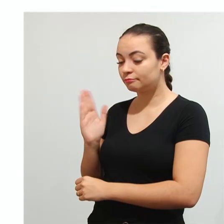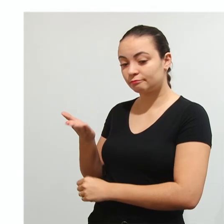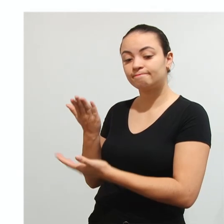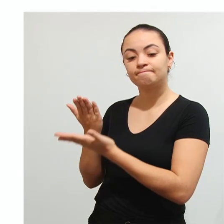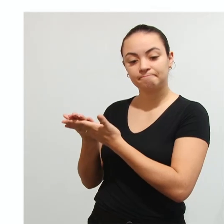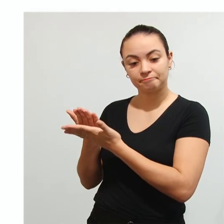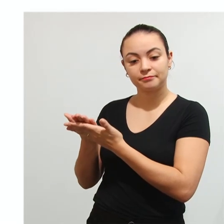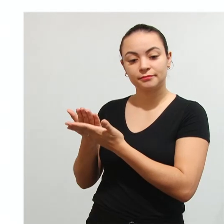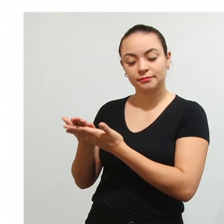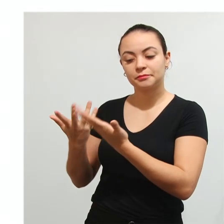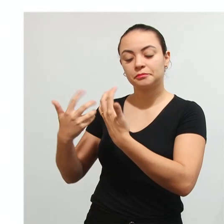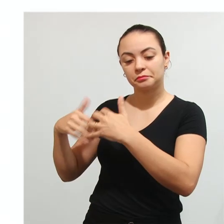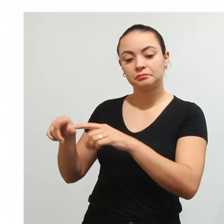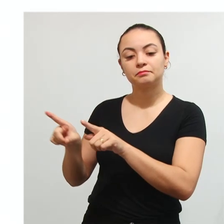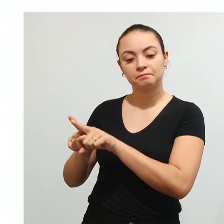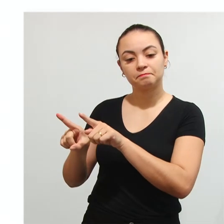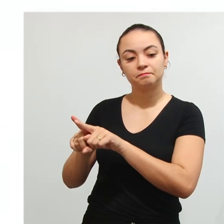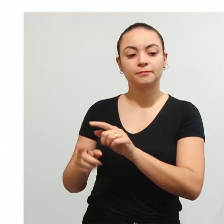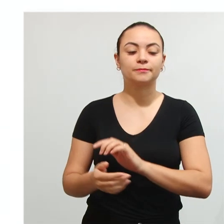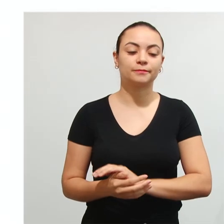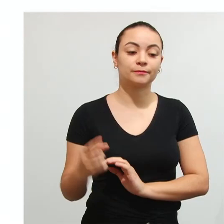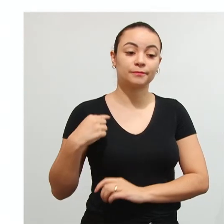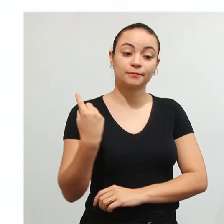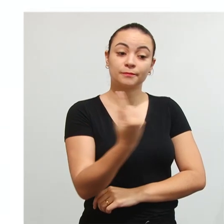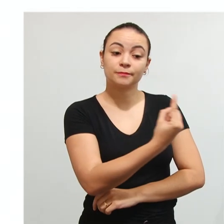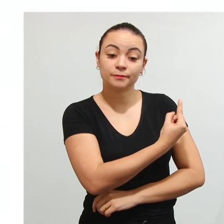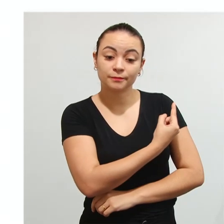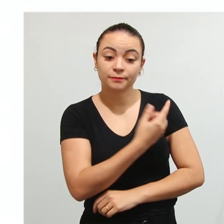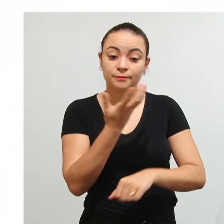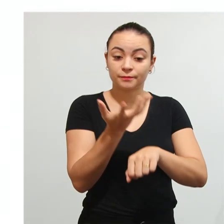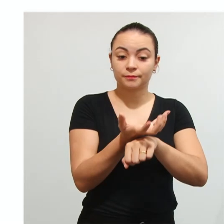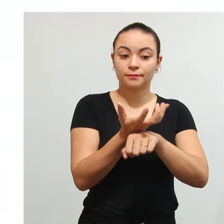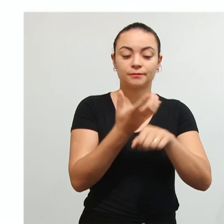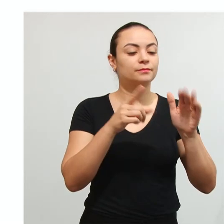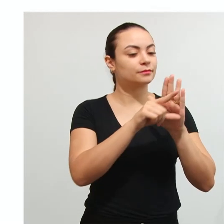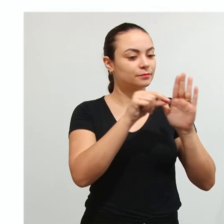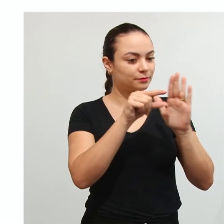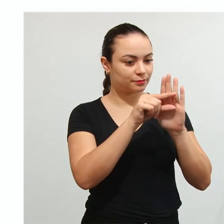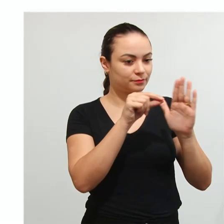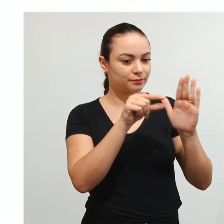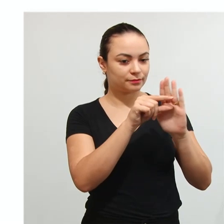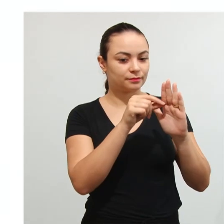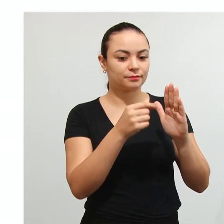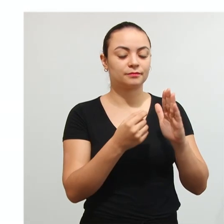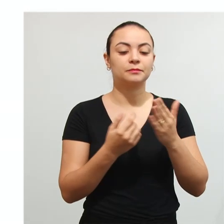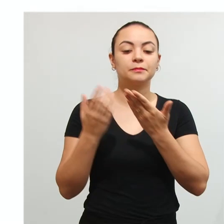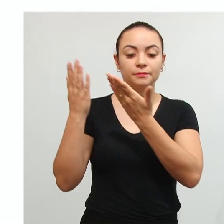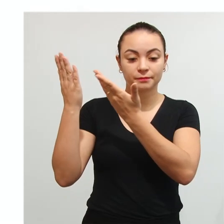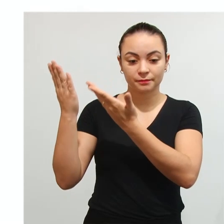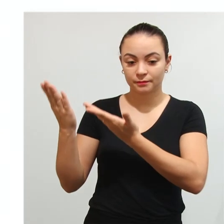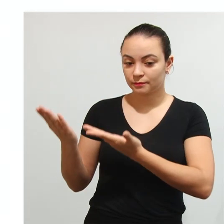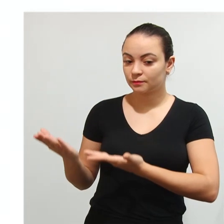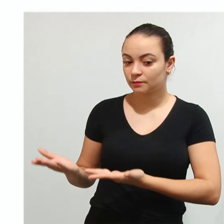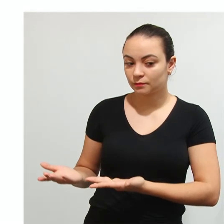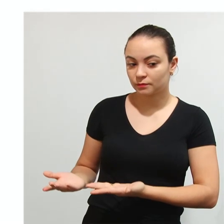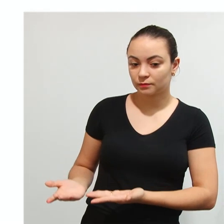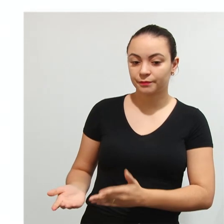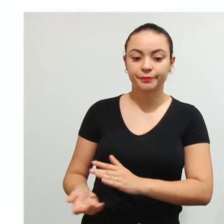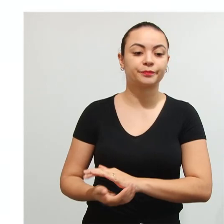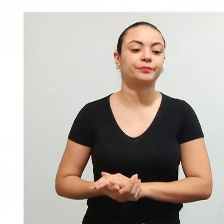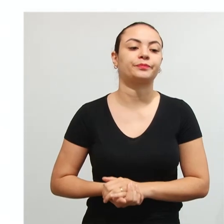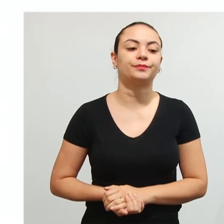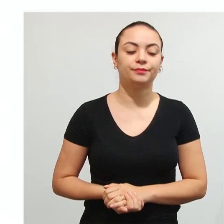A nossa disciplina, ela tem como ementa, ou seja, como conteúdo a ser trabalhado durante o seu desenvolvimento,